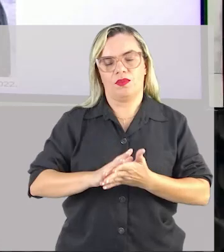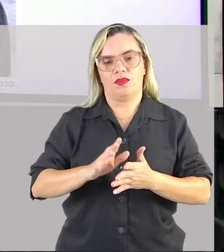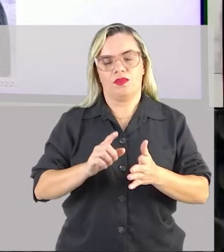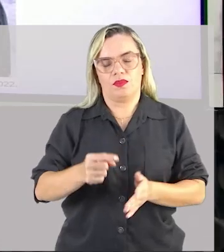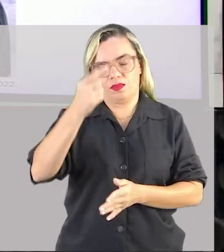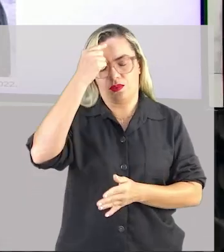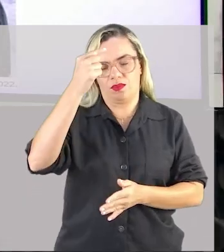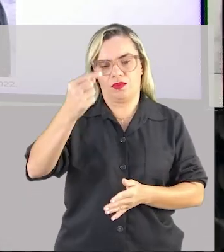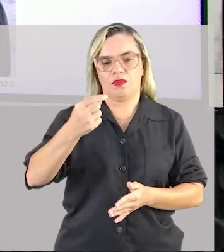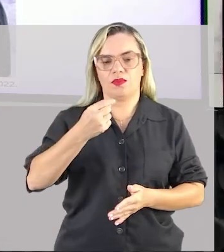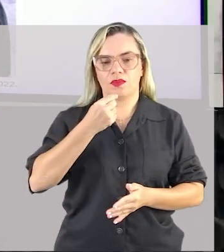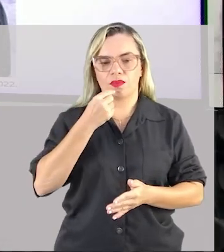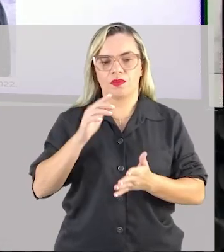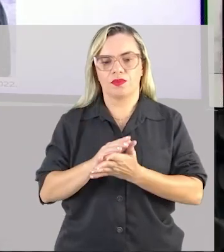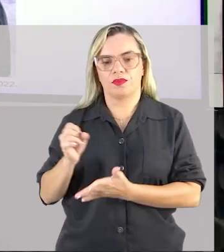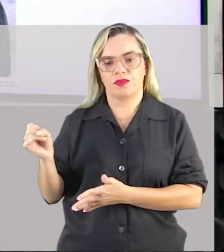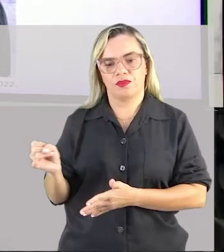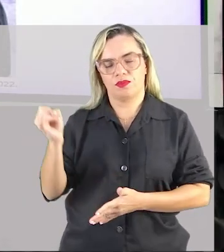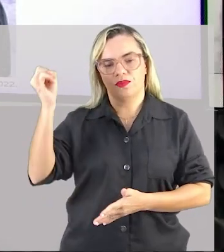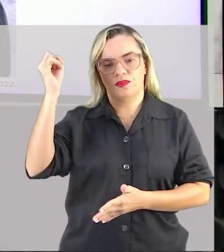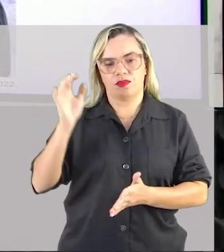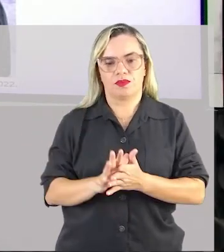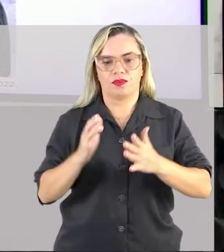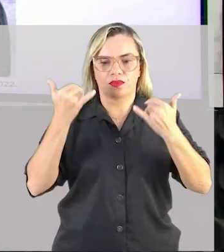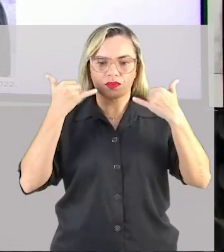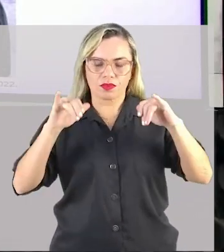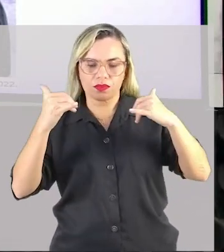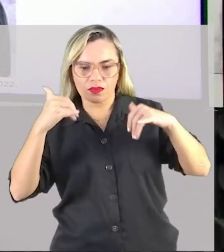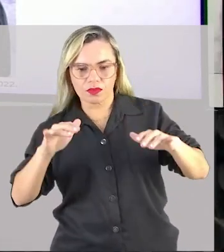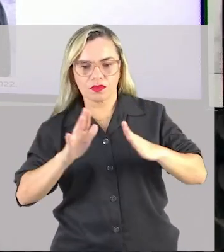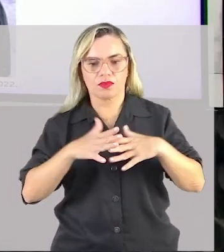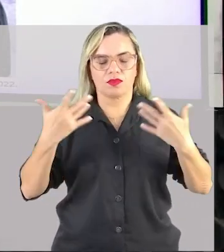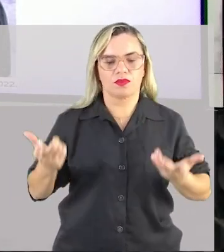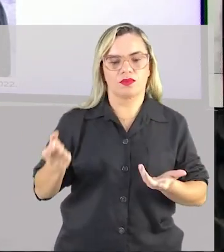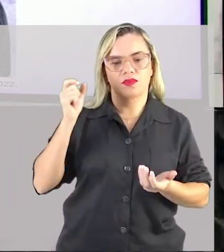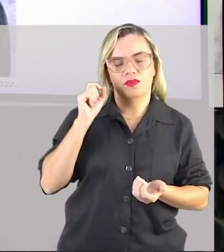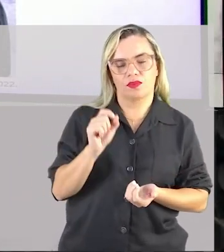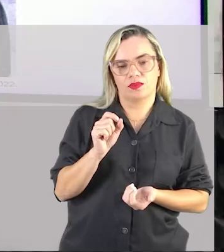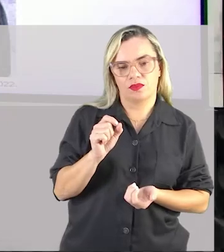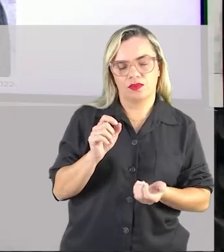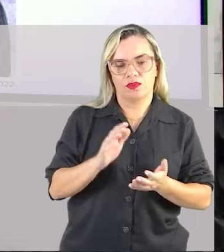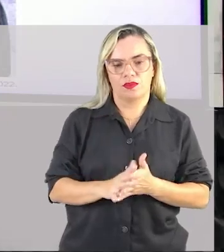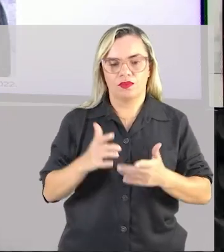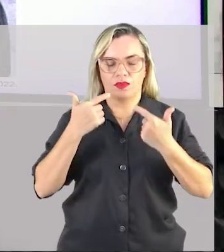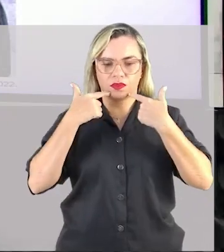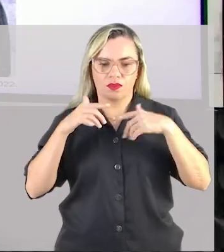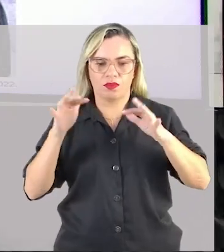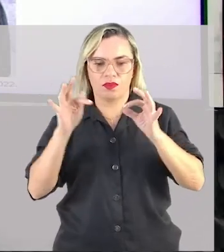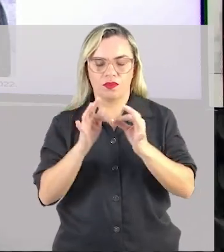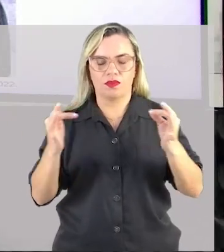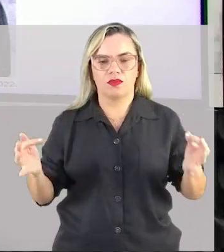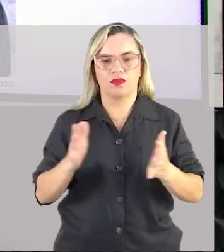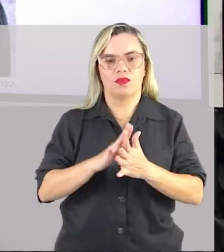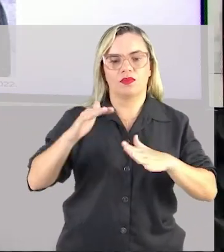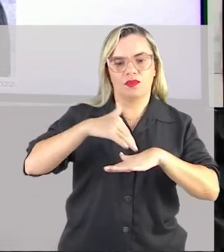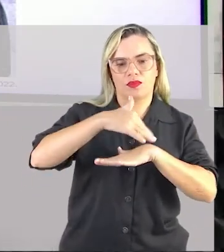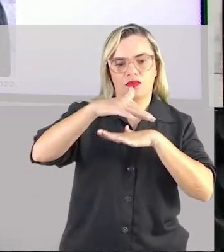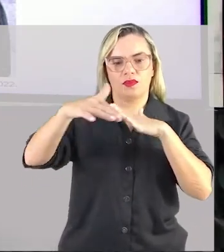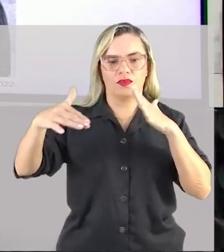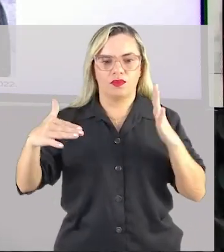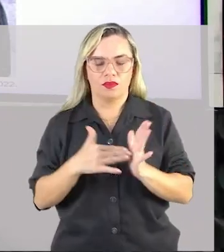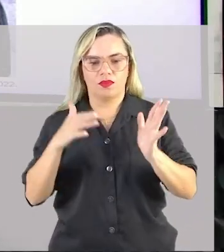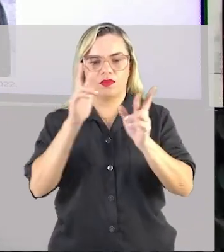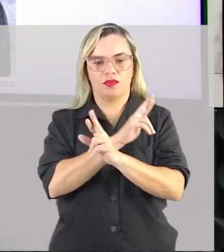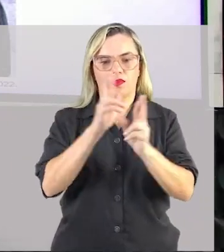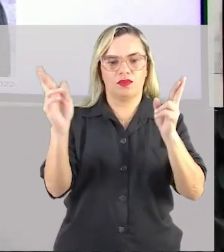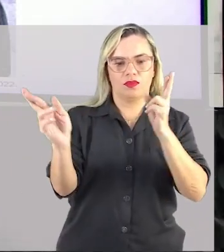dentro dessas campanhas publicitárias, né? A linguagem simples, então tudo isso, né,